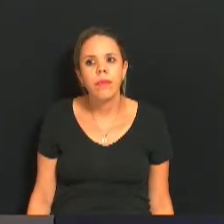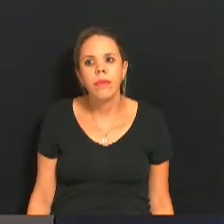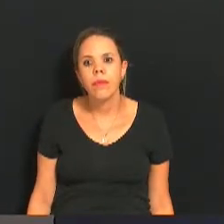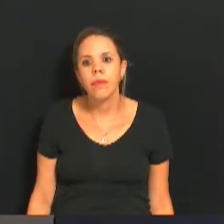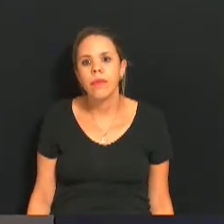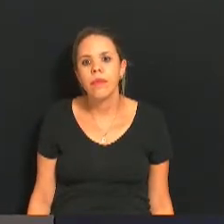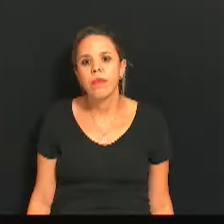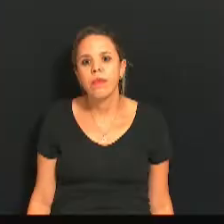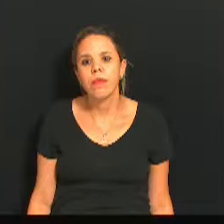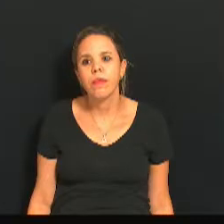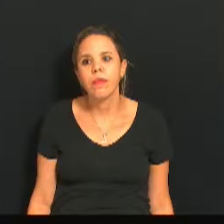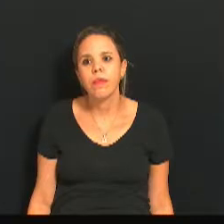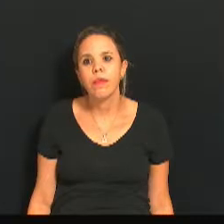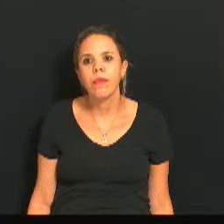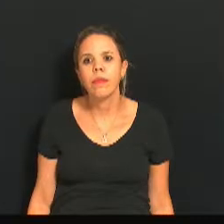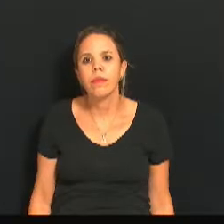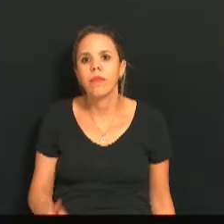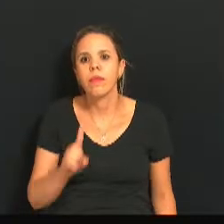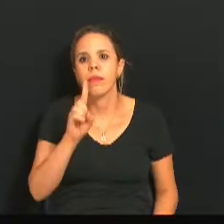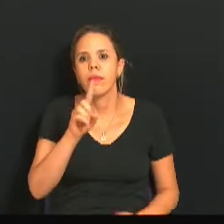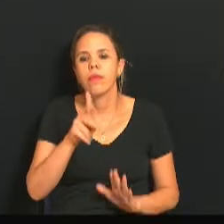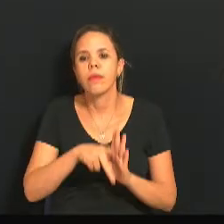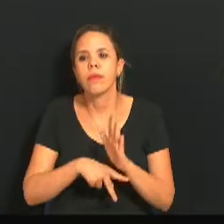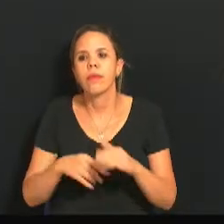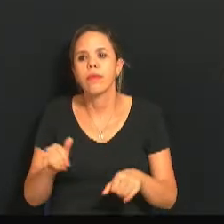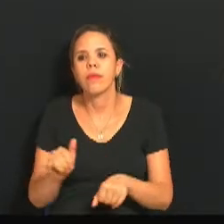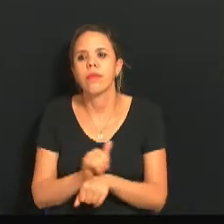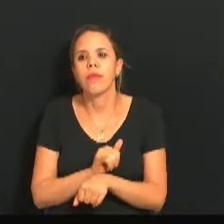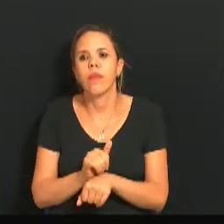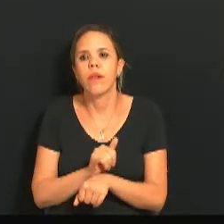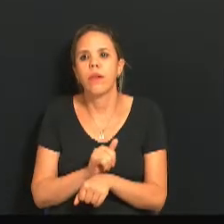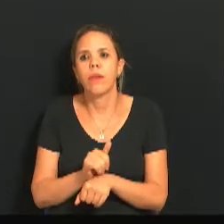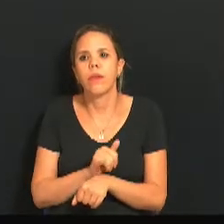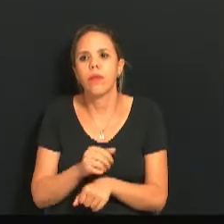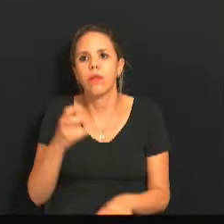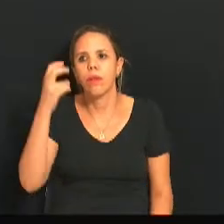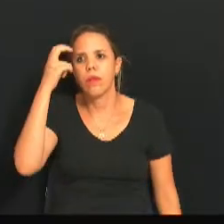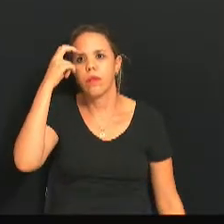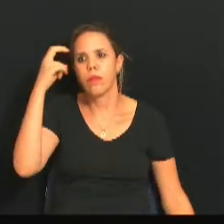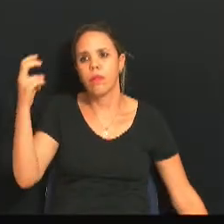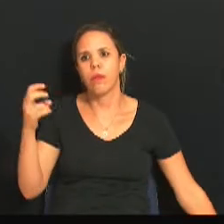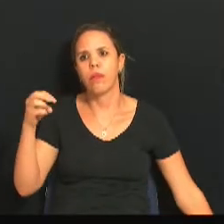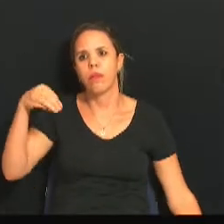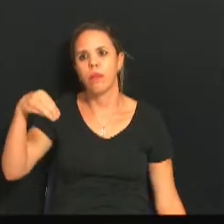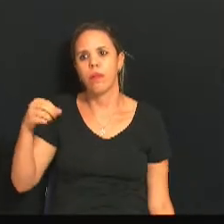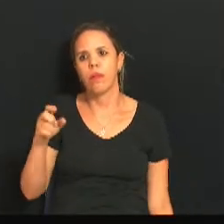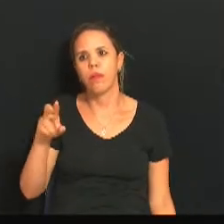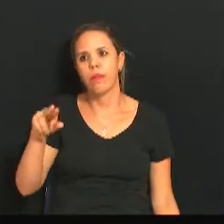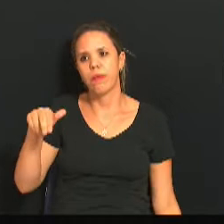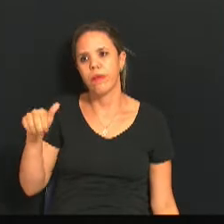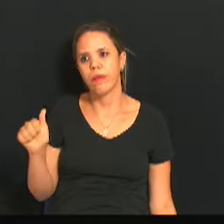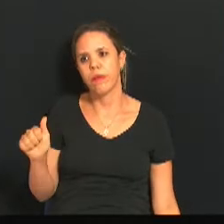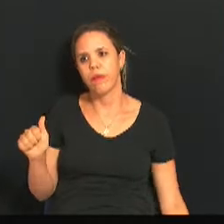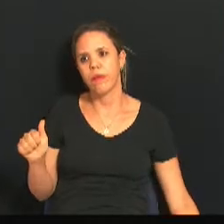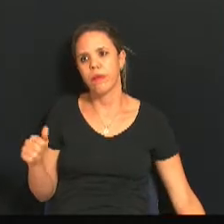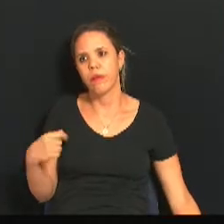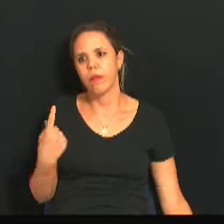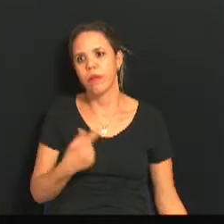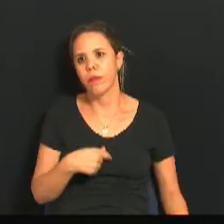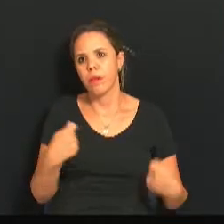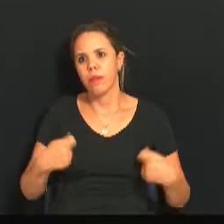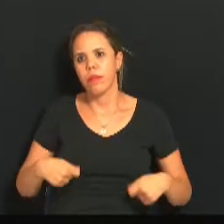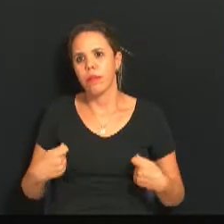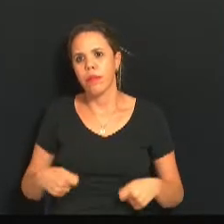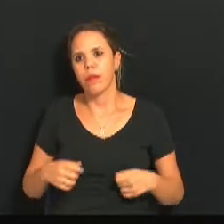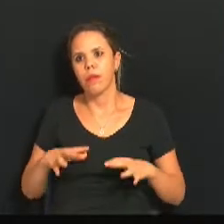o diretor de projetos estratégicos estado inteligente a Mariana saavedra porque nós precisamos aqui na